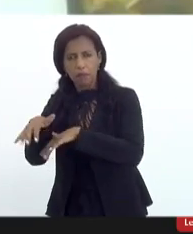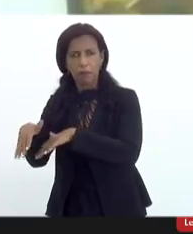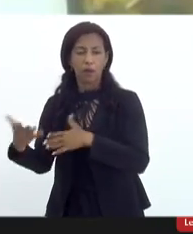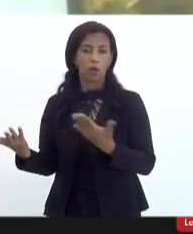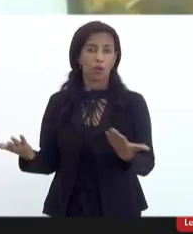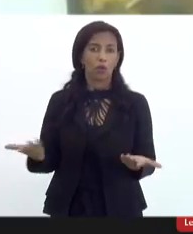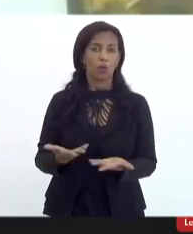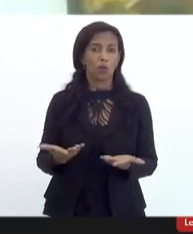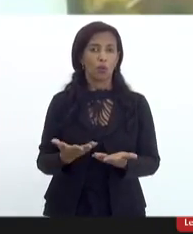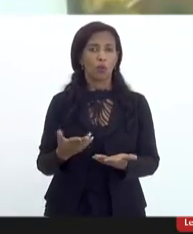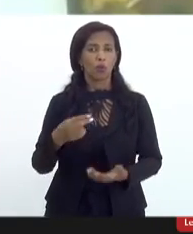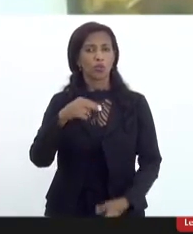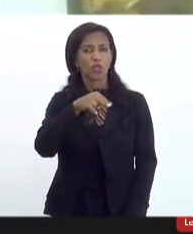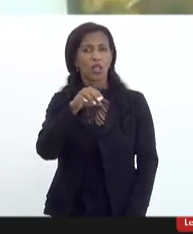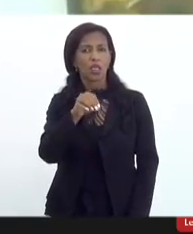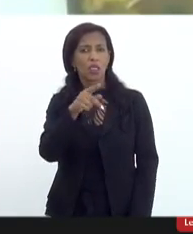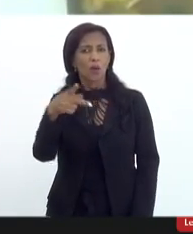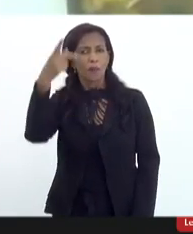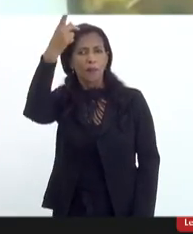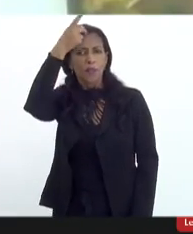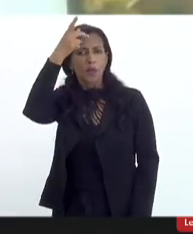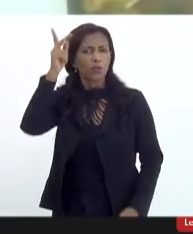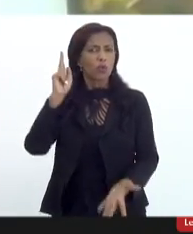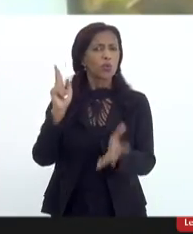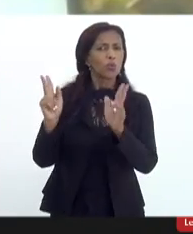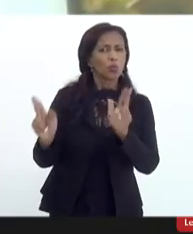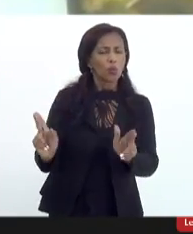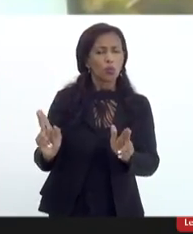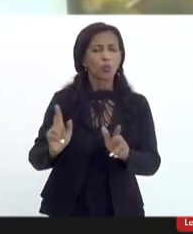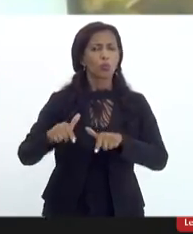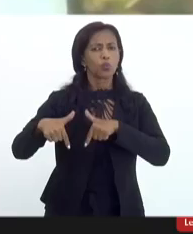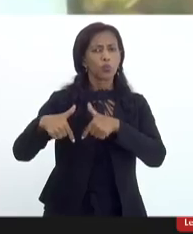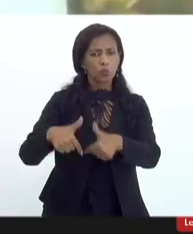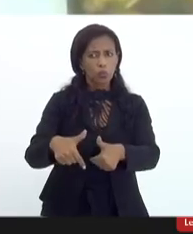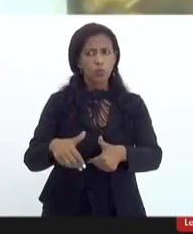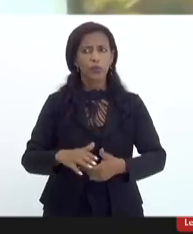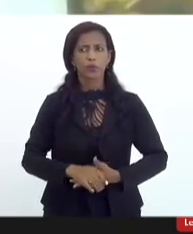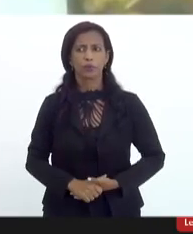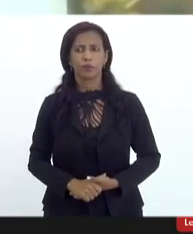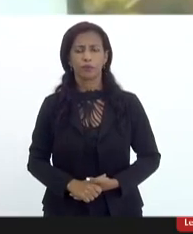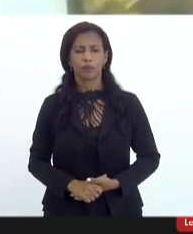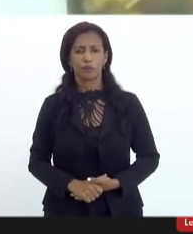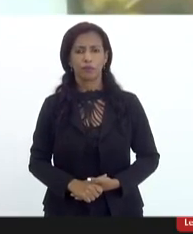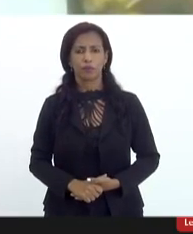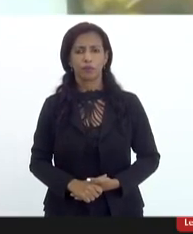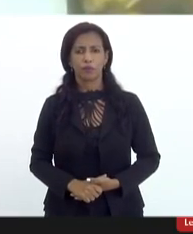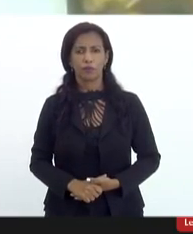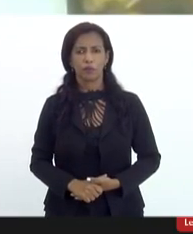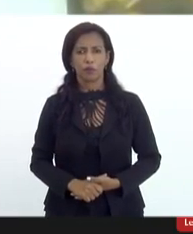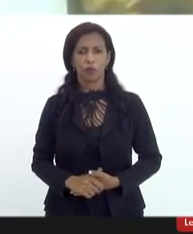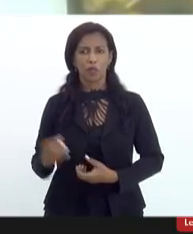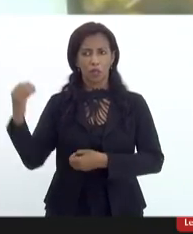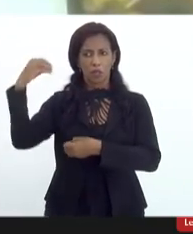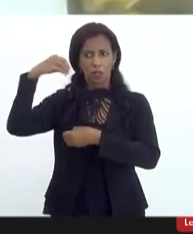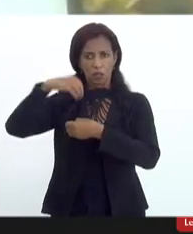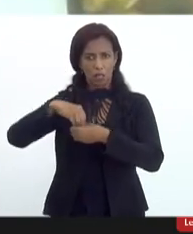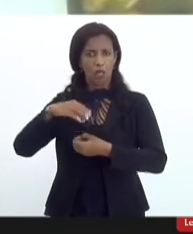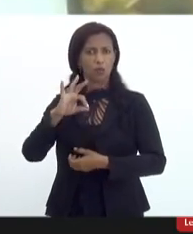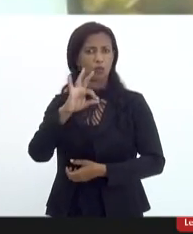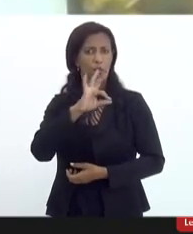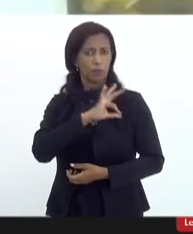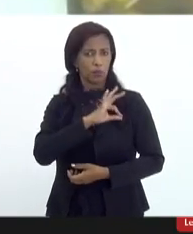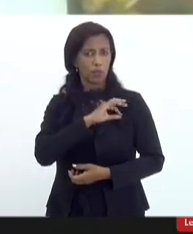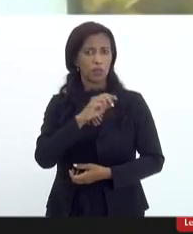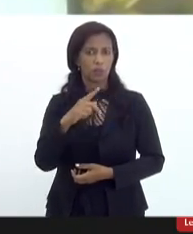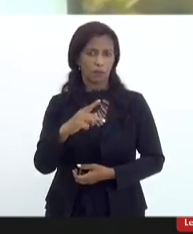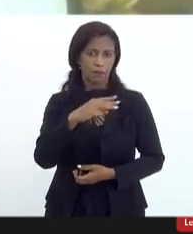Hoje, os neopentecostais fazem a mesma coisa, com agremiações religiosas dentro das polícias